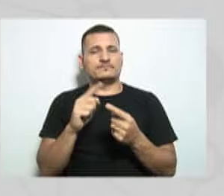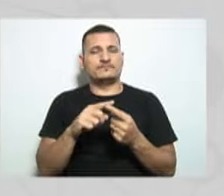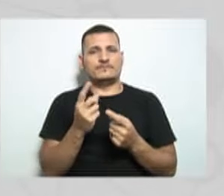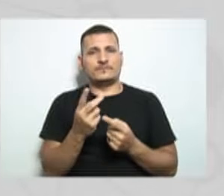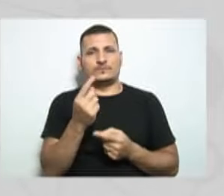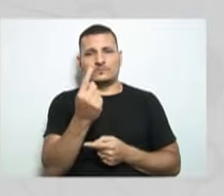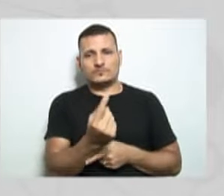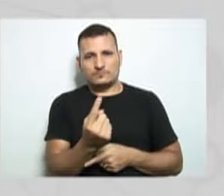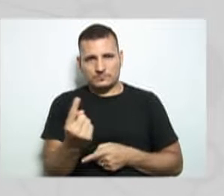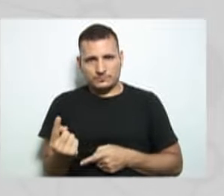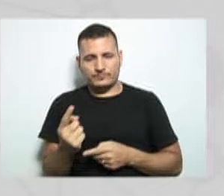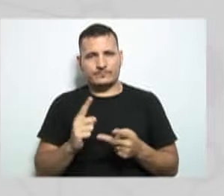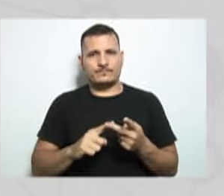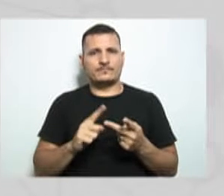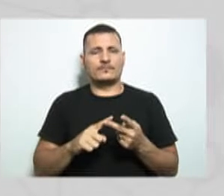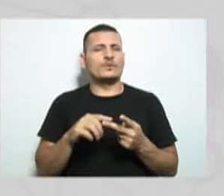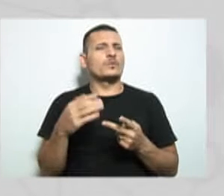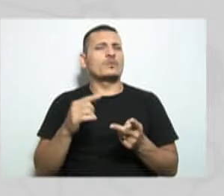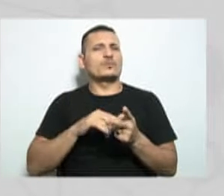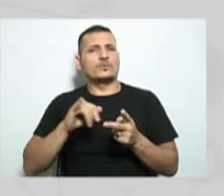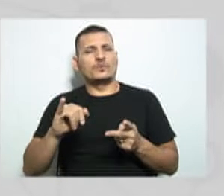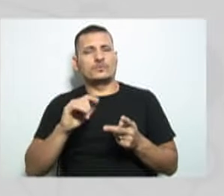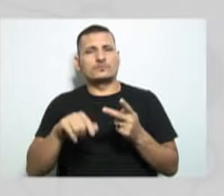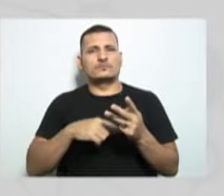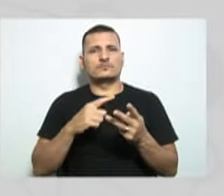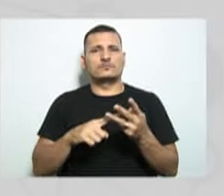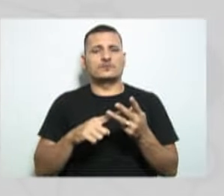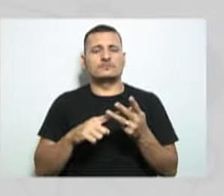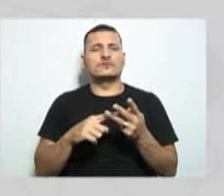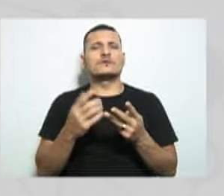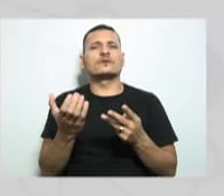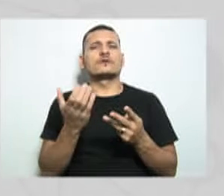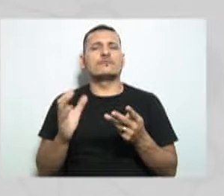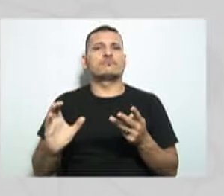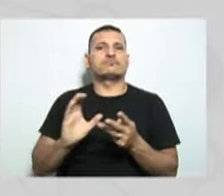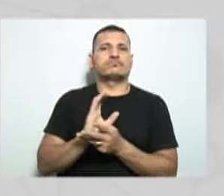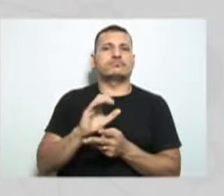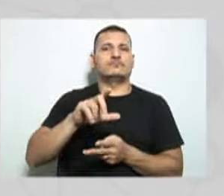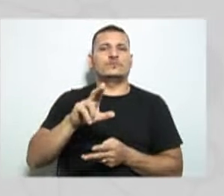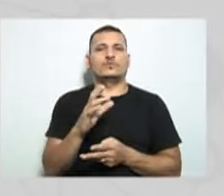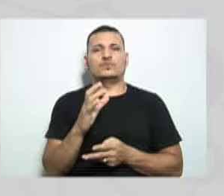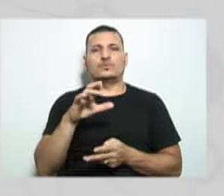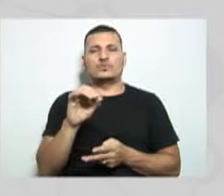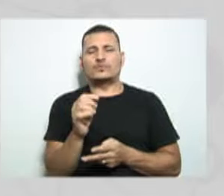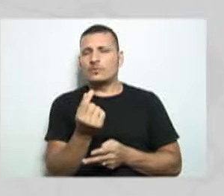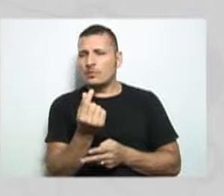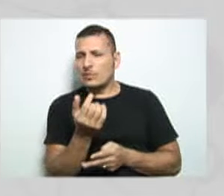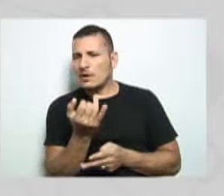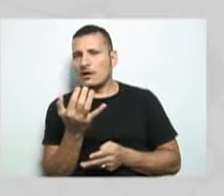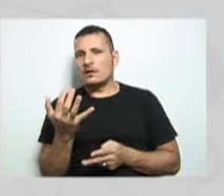encargos tributários e a margem de ganho desejada. Vamos lá ver.